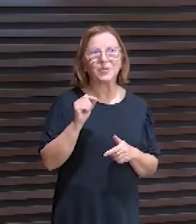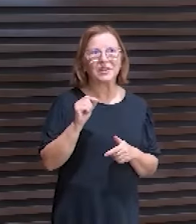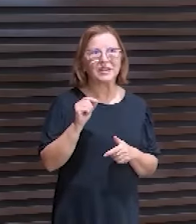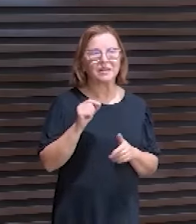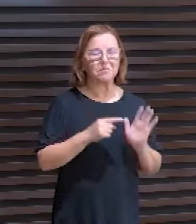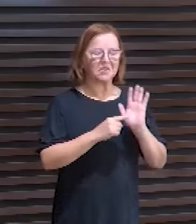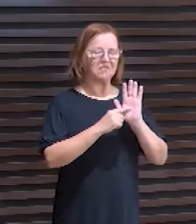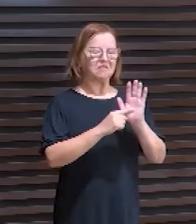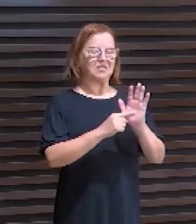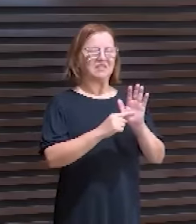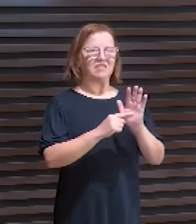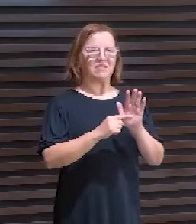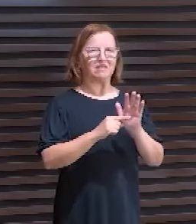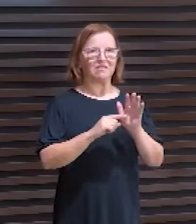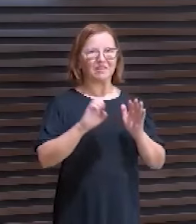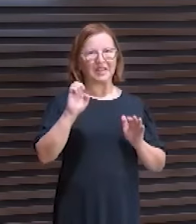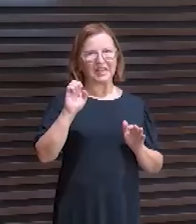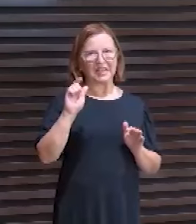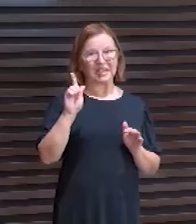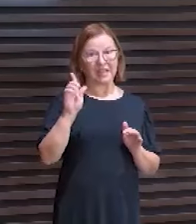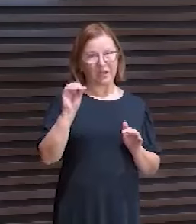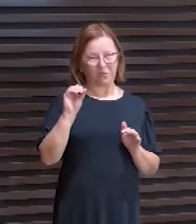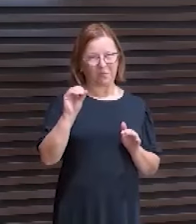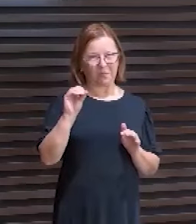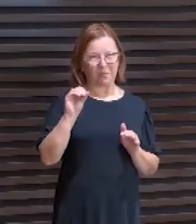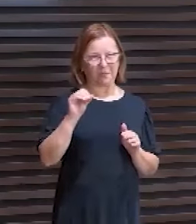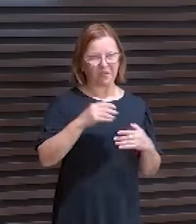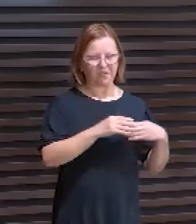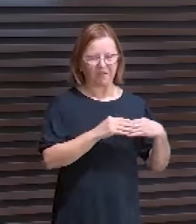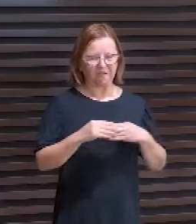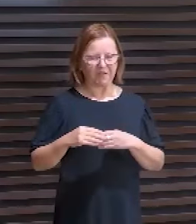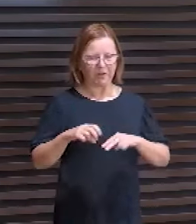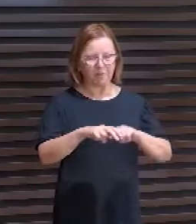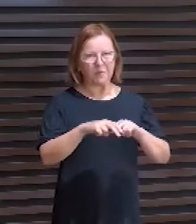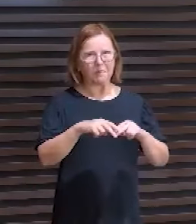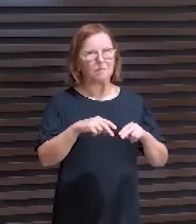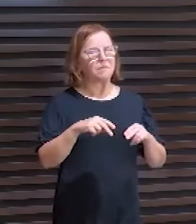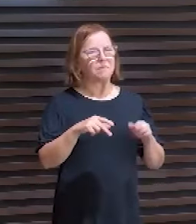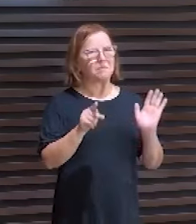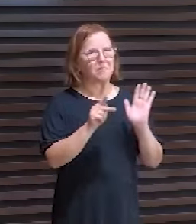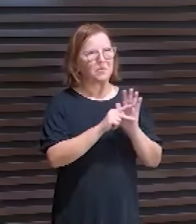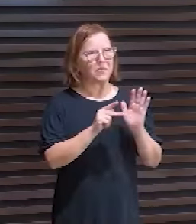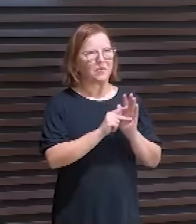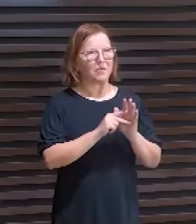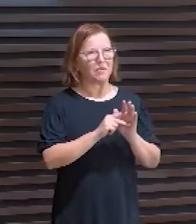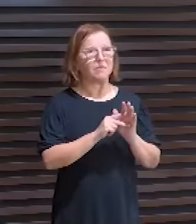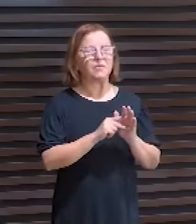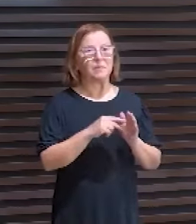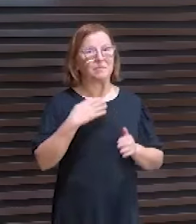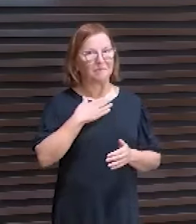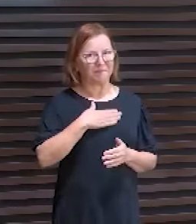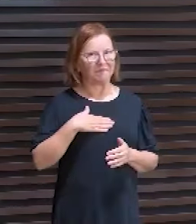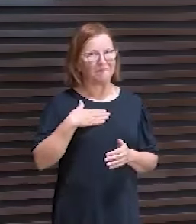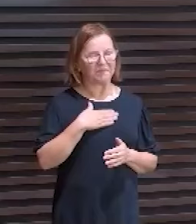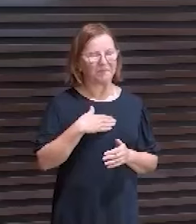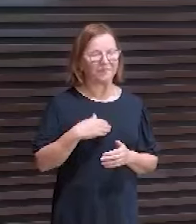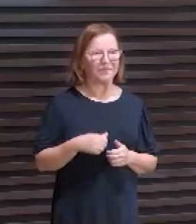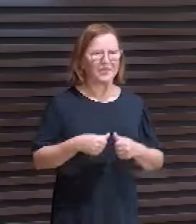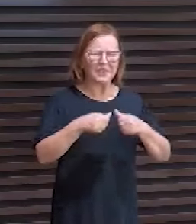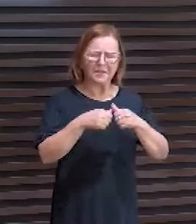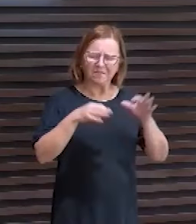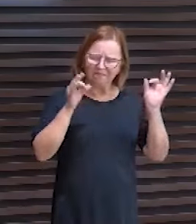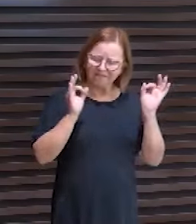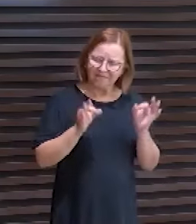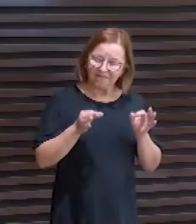Ego governado pela sua própria carne pela pelo seu próprio prazer é isso